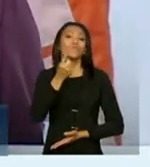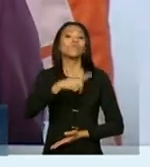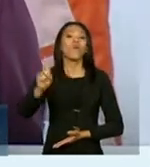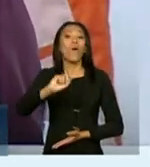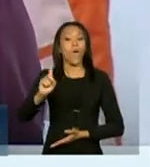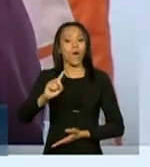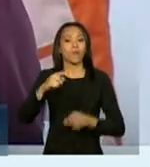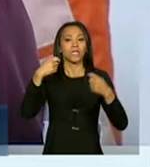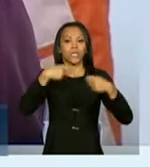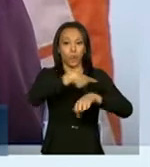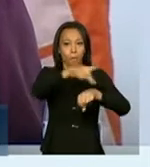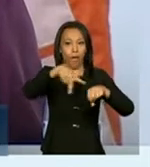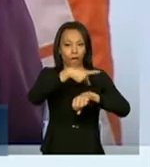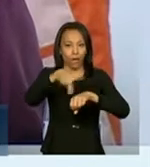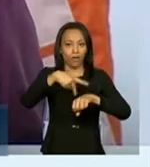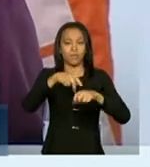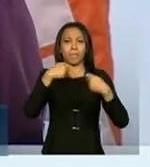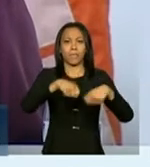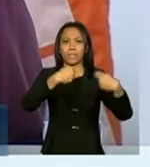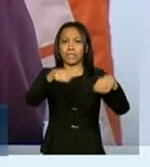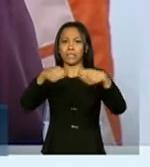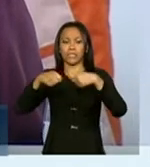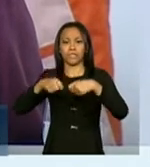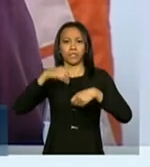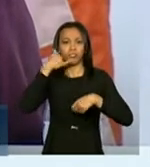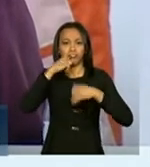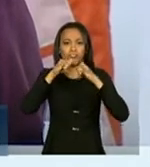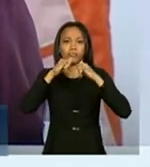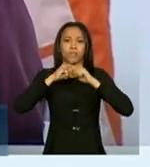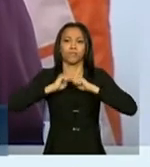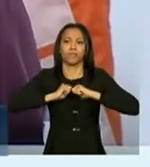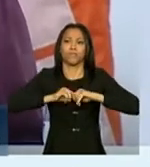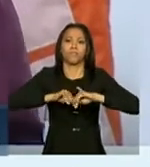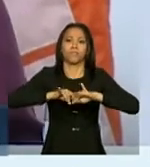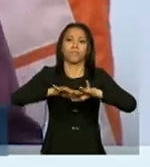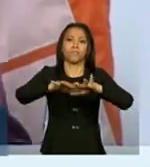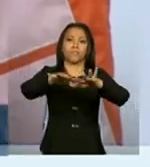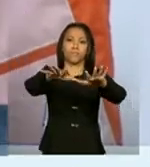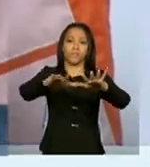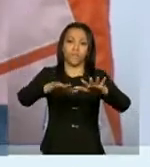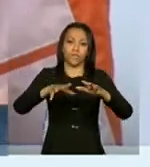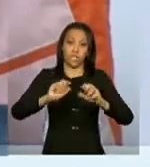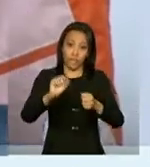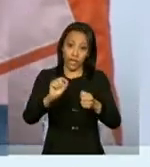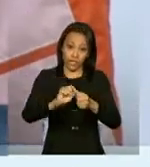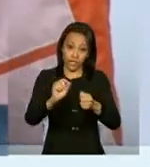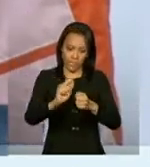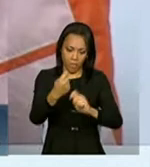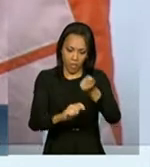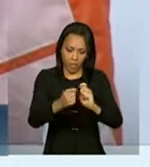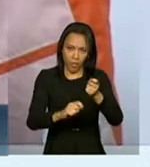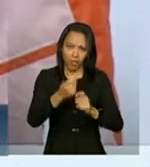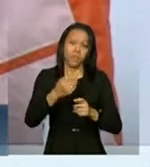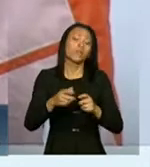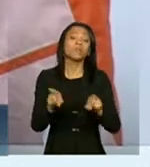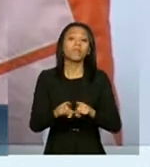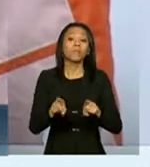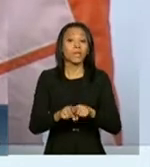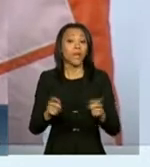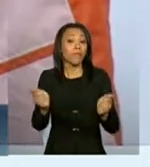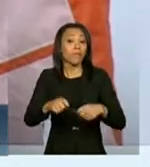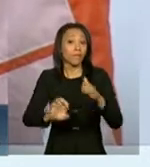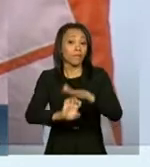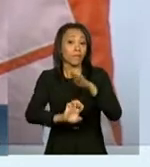país nas diferentes áreas de transmissão, distribuição e geração, mas também na capacidade que a Baltô tem hoje